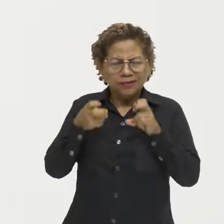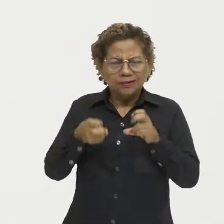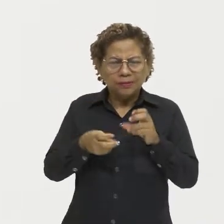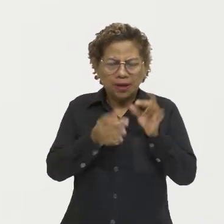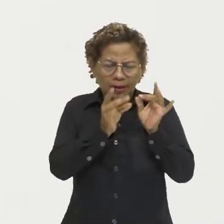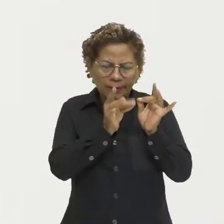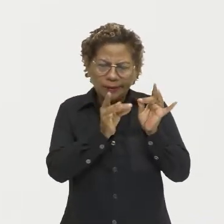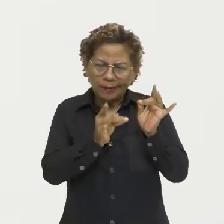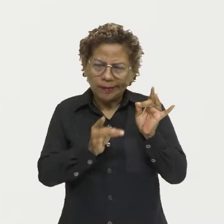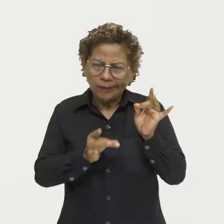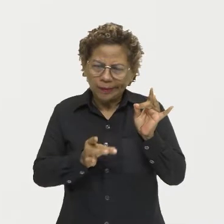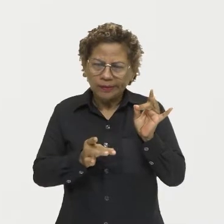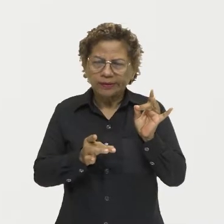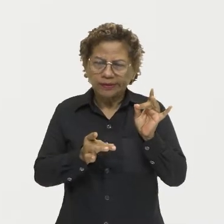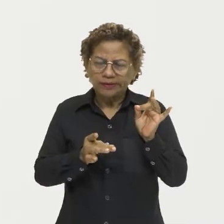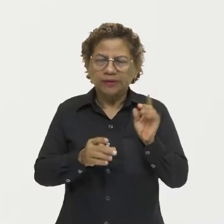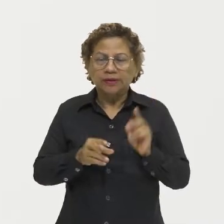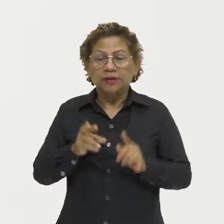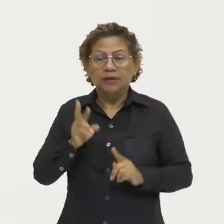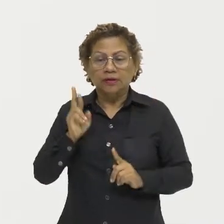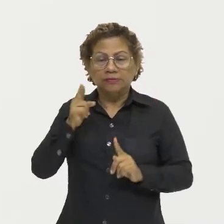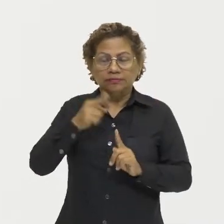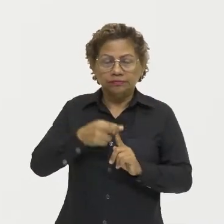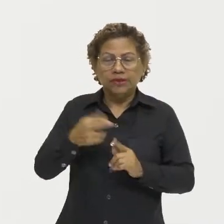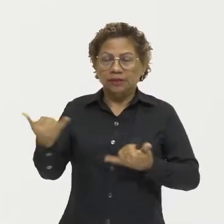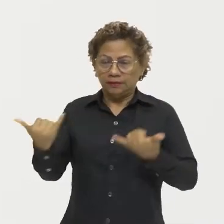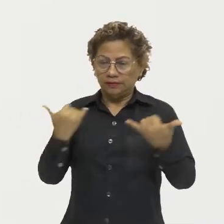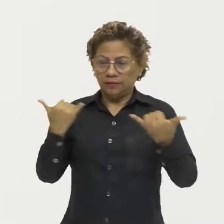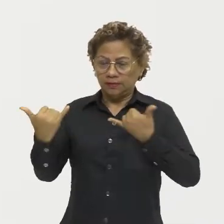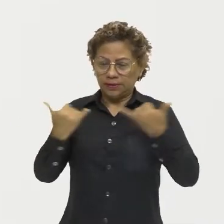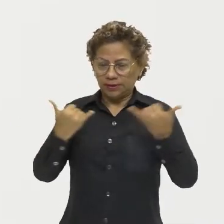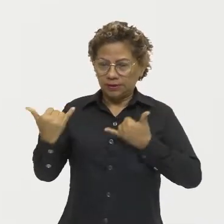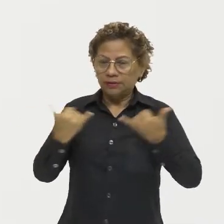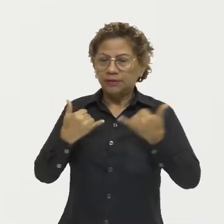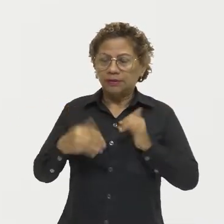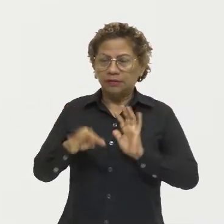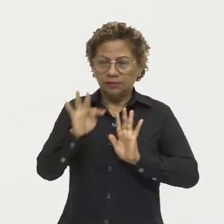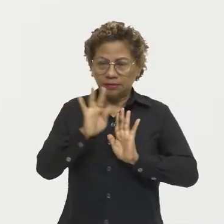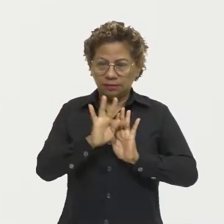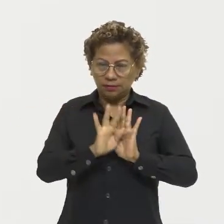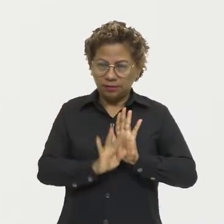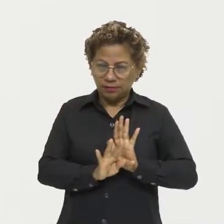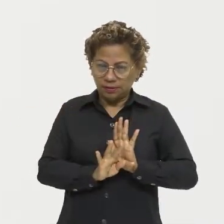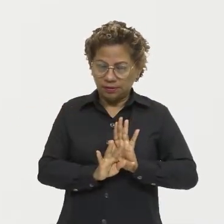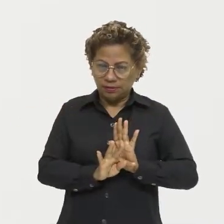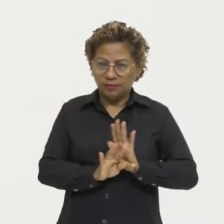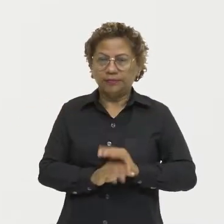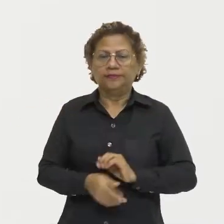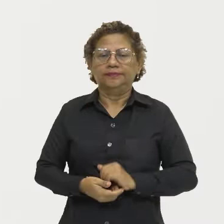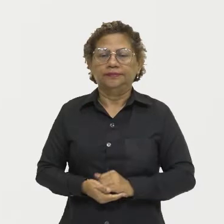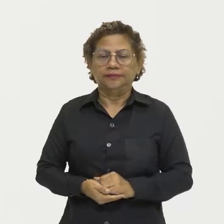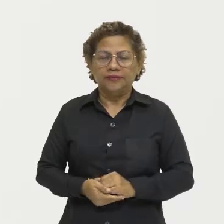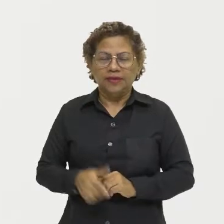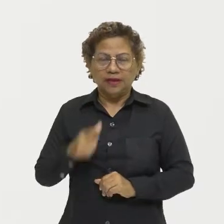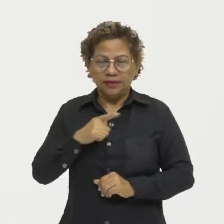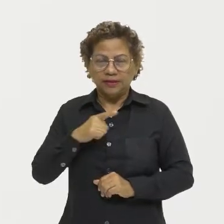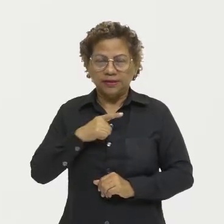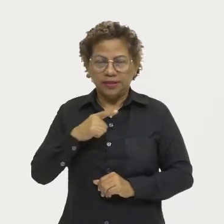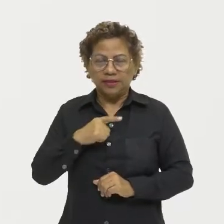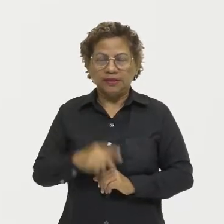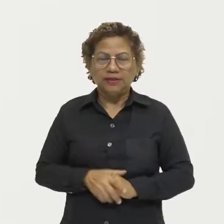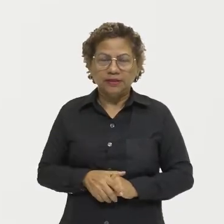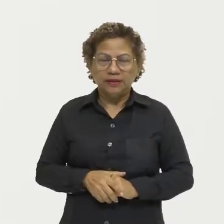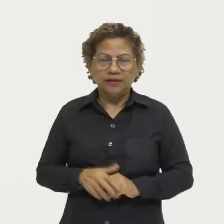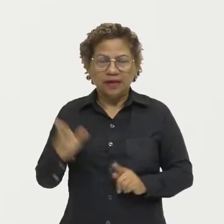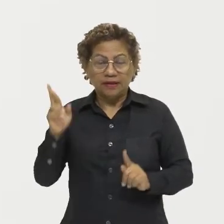Então, esse referente é a própria informação do texto, tá? Nós temos a função emotiva, que ela vai